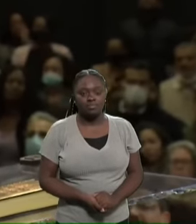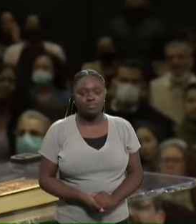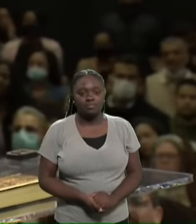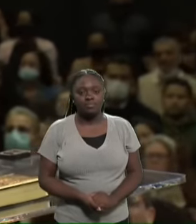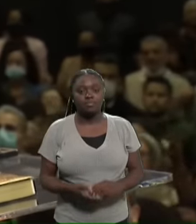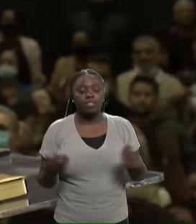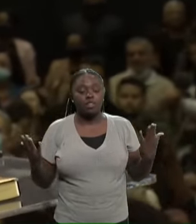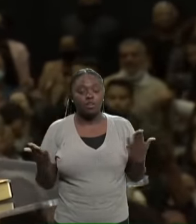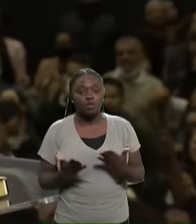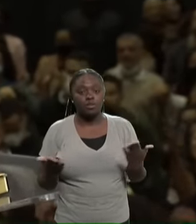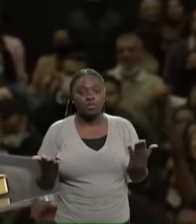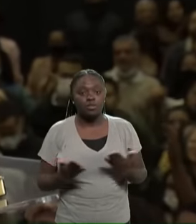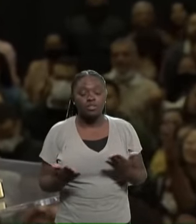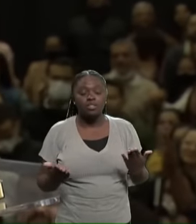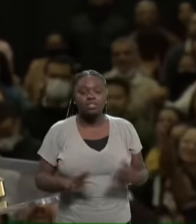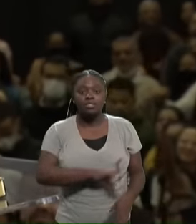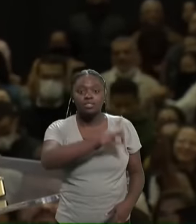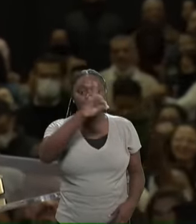Hoje alguém será cheio.